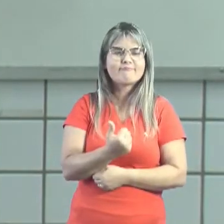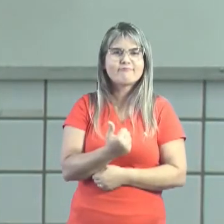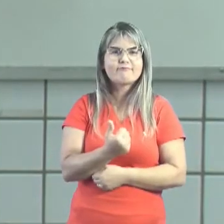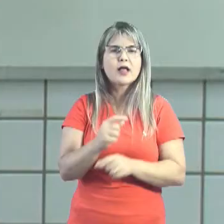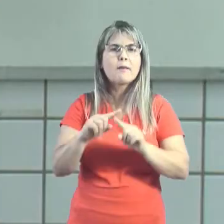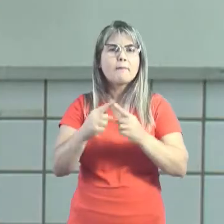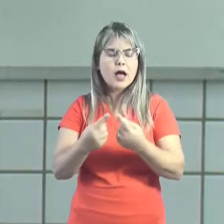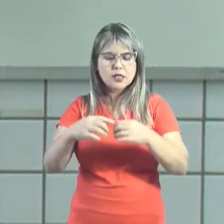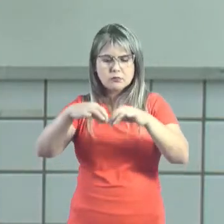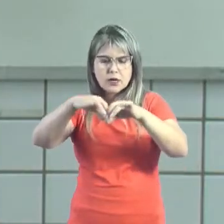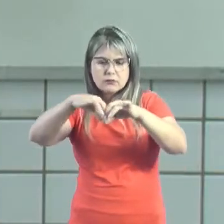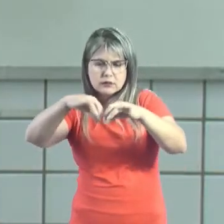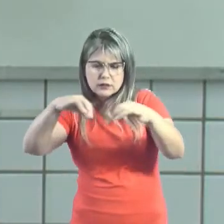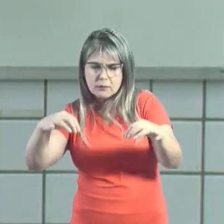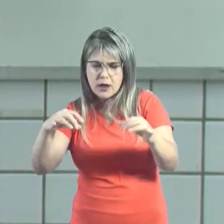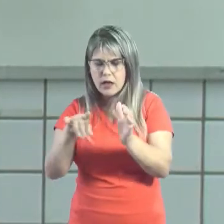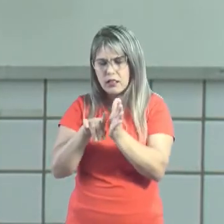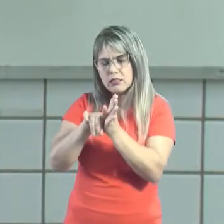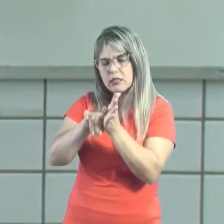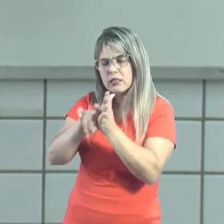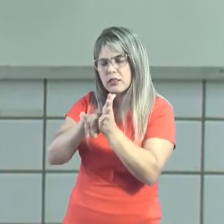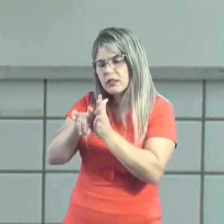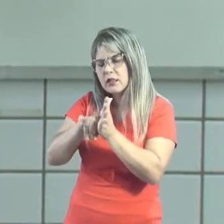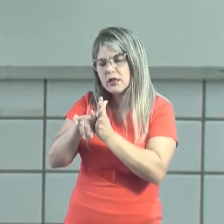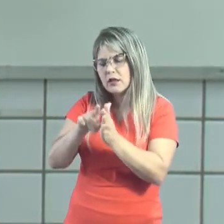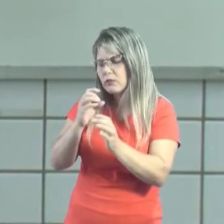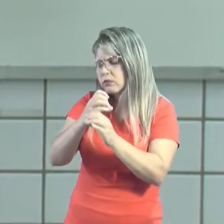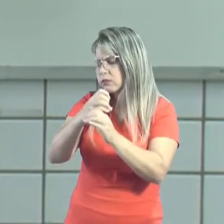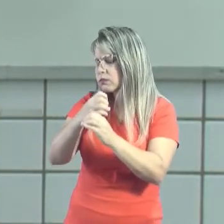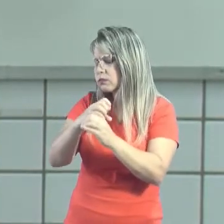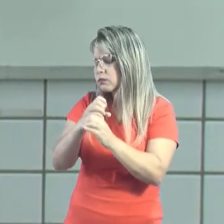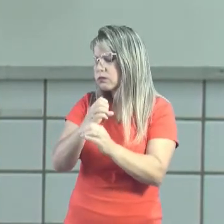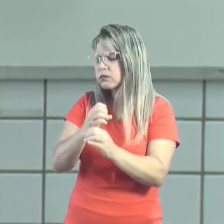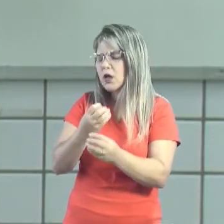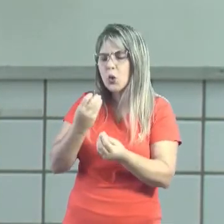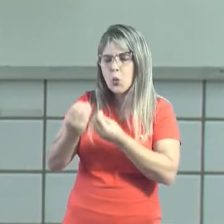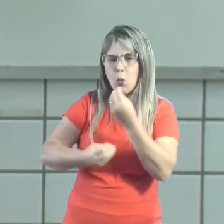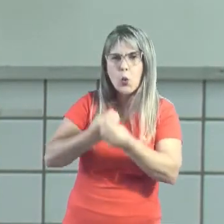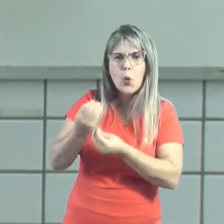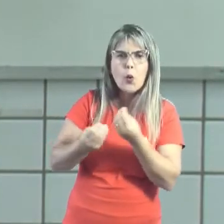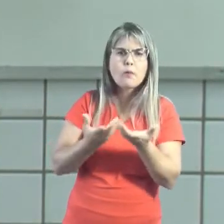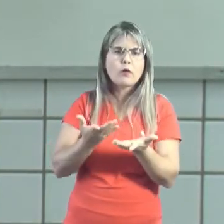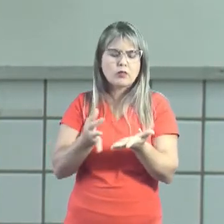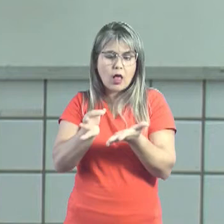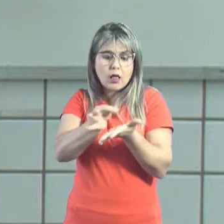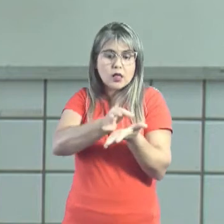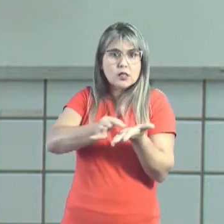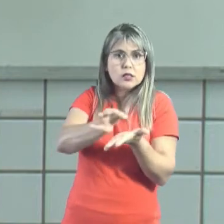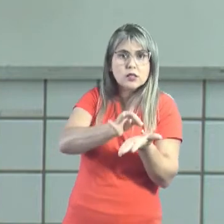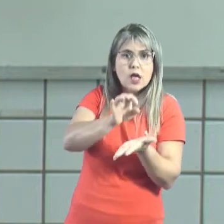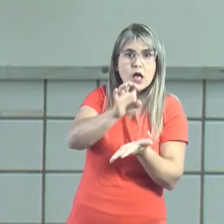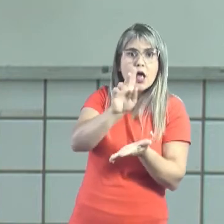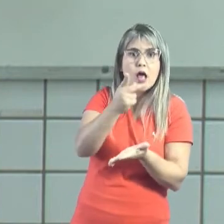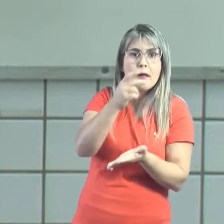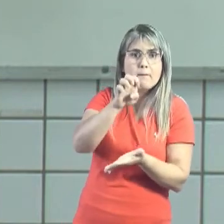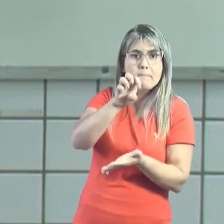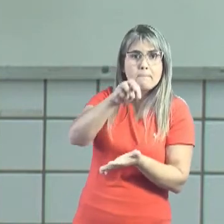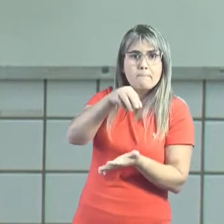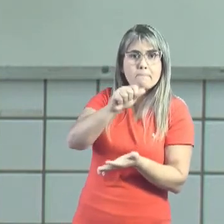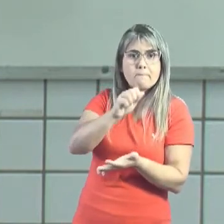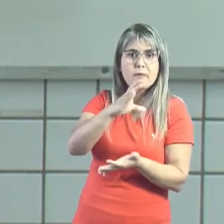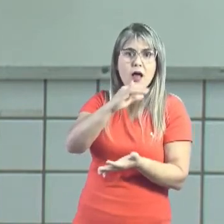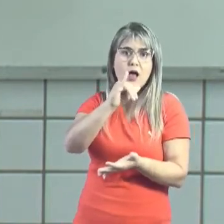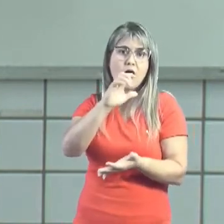estão as suas hemácias, como estão as suas plaquetas, como estão seus leucócitos, e aí é